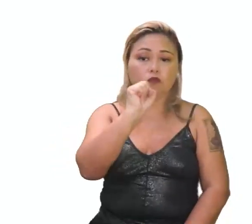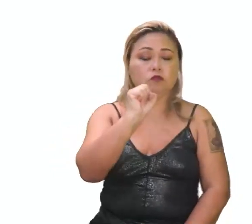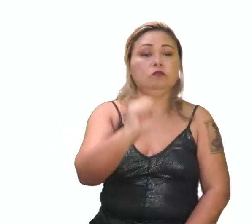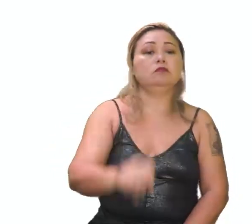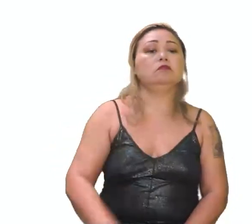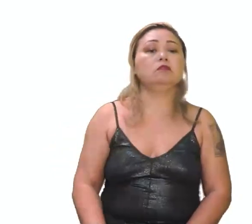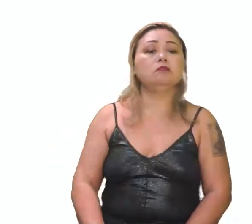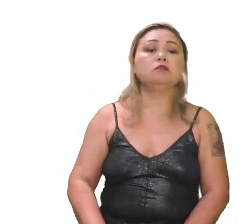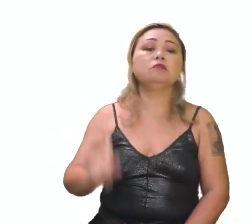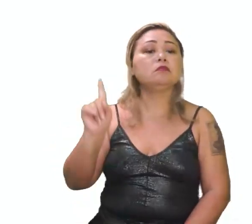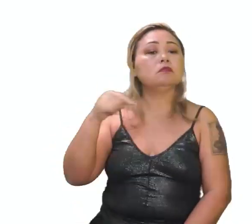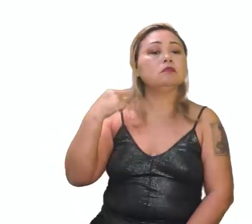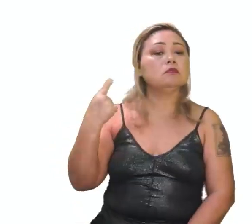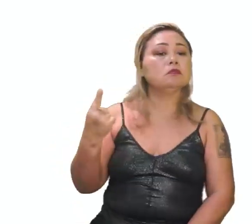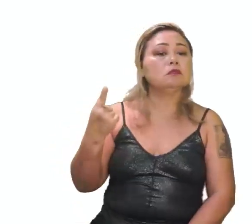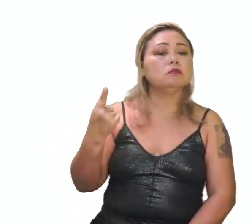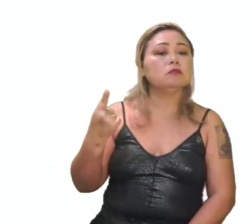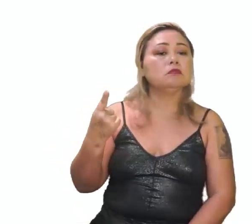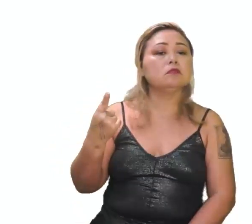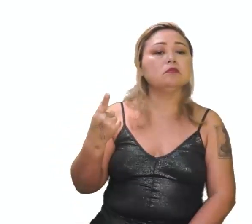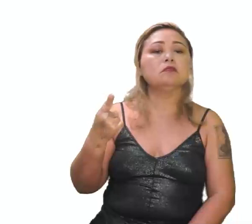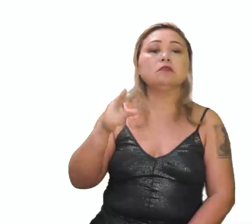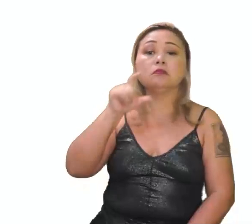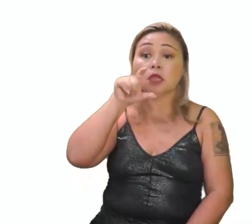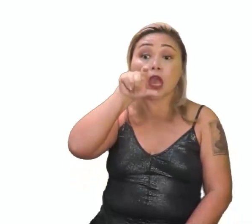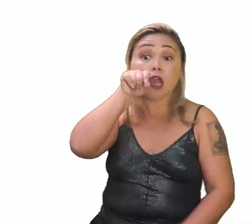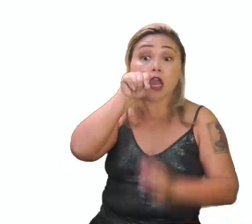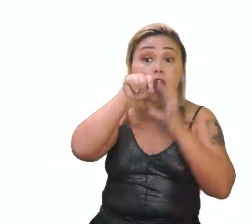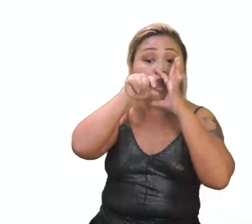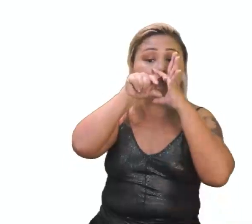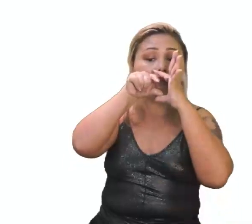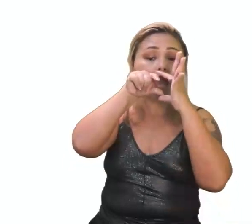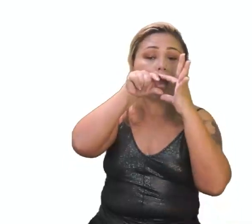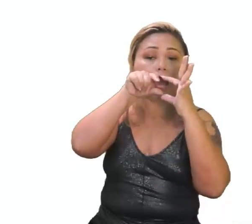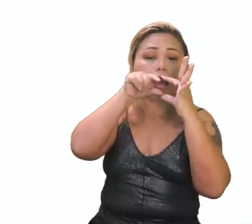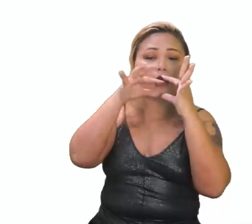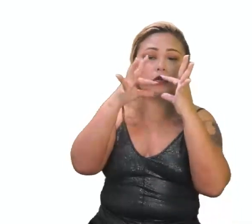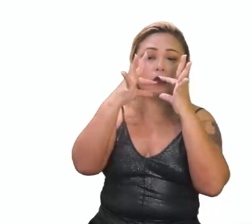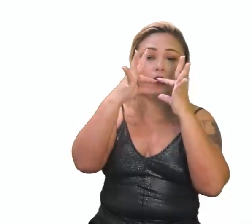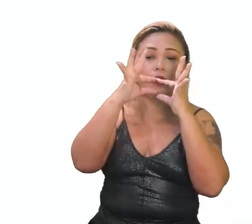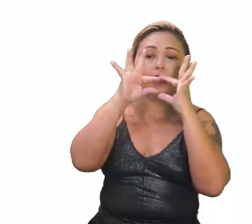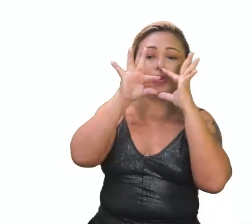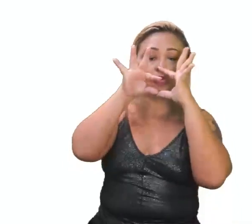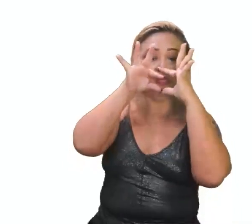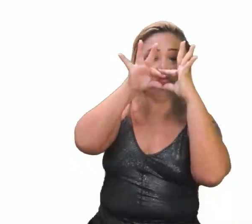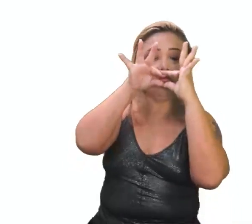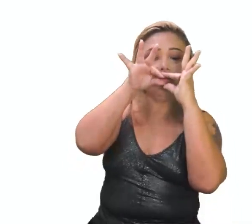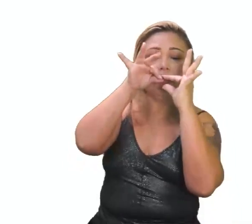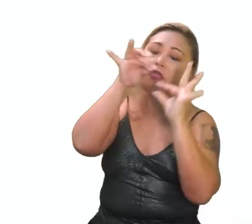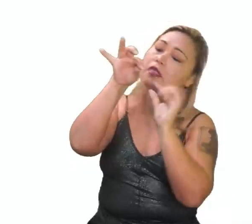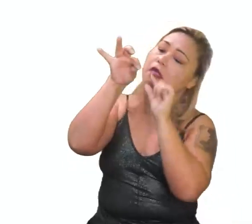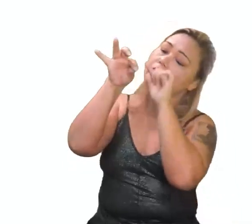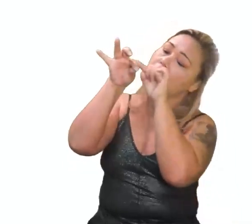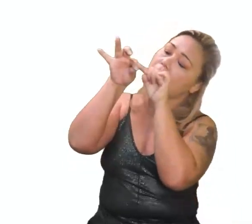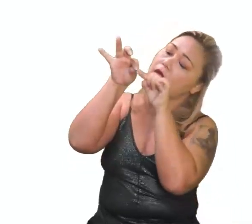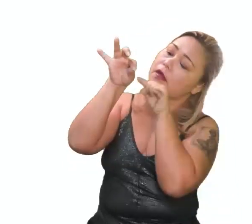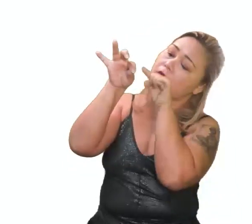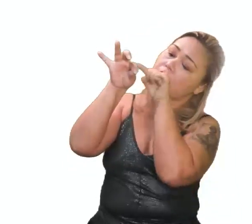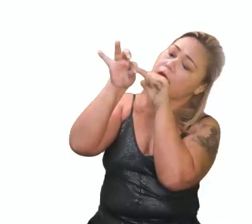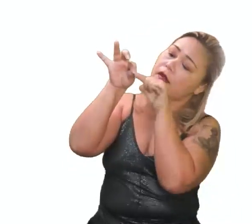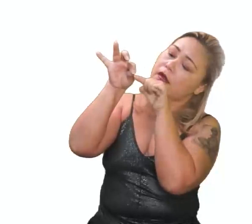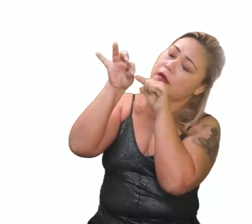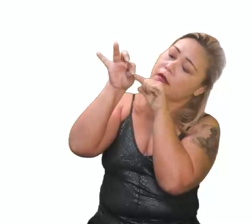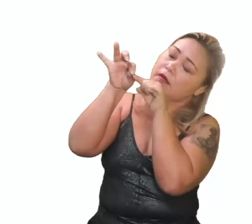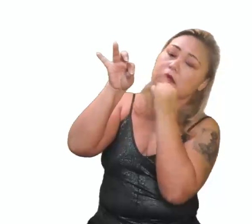Aí você tem um bico, né, grande, afiado. Olha a pontinha dele aqui, olha. Essa parte